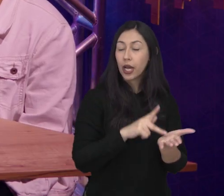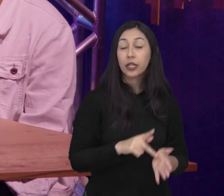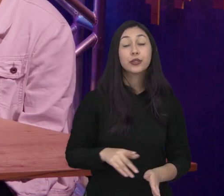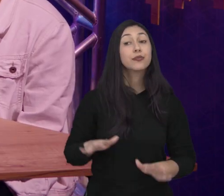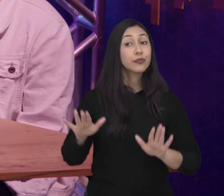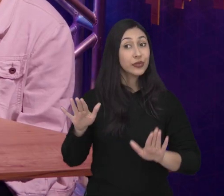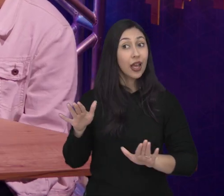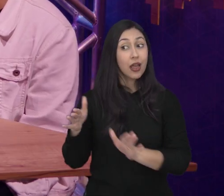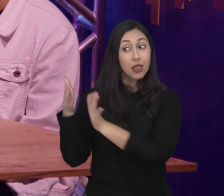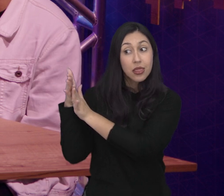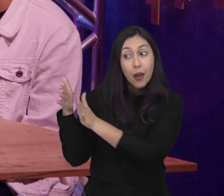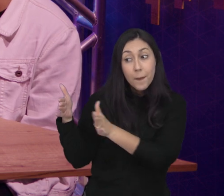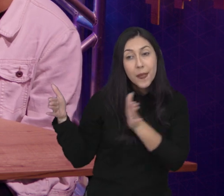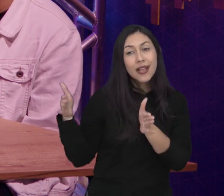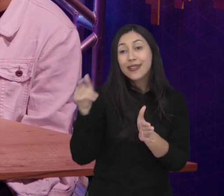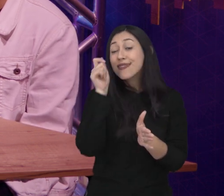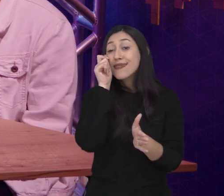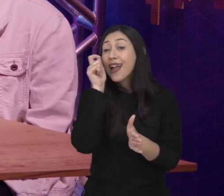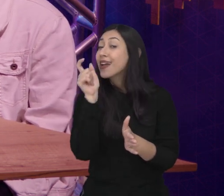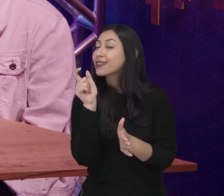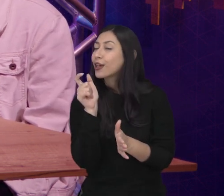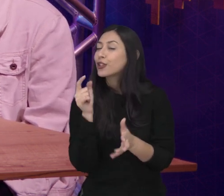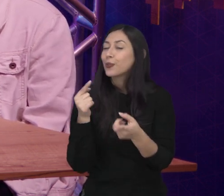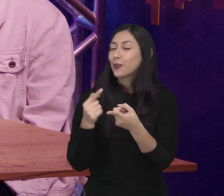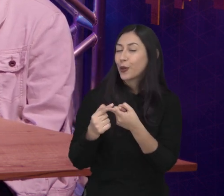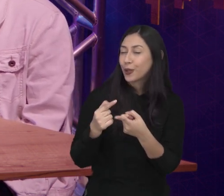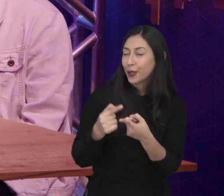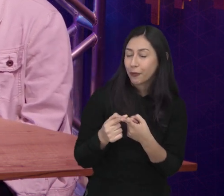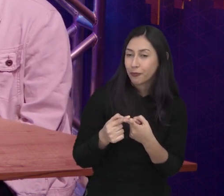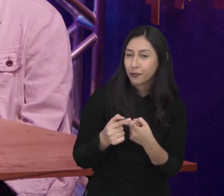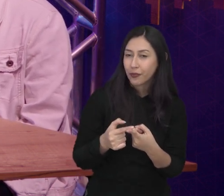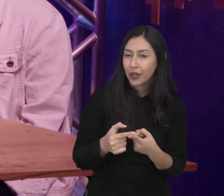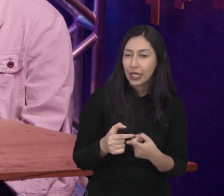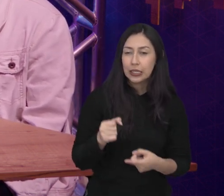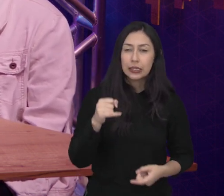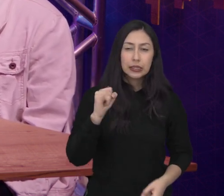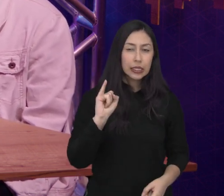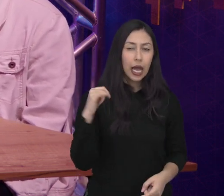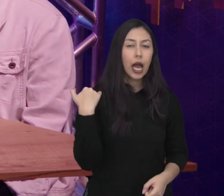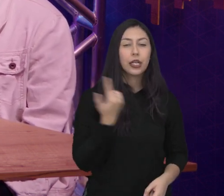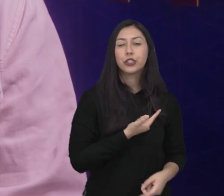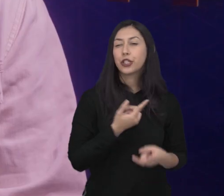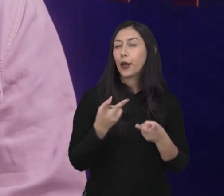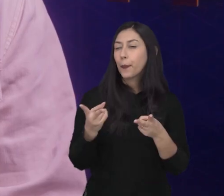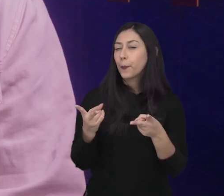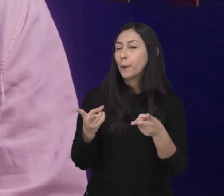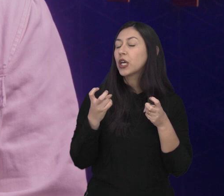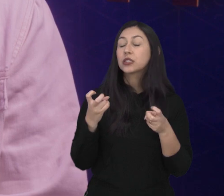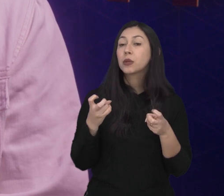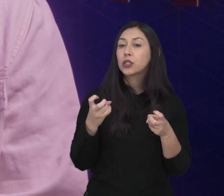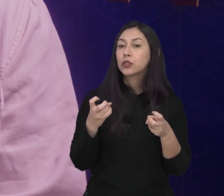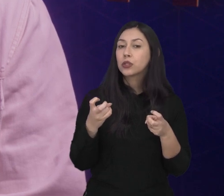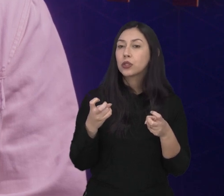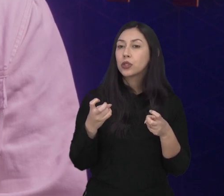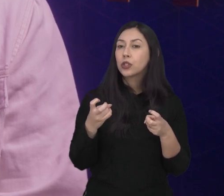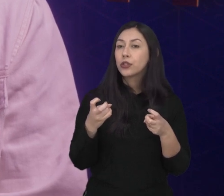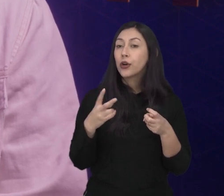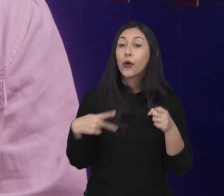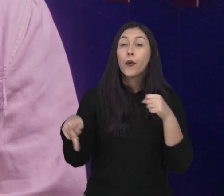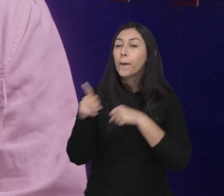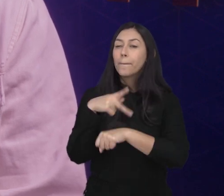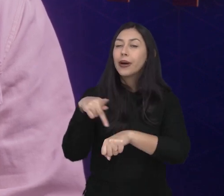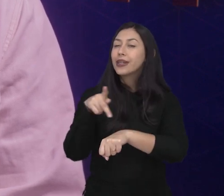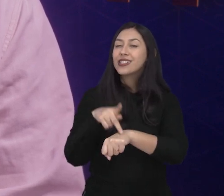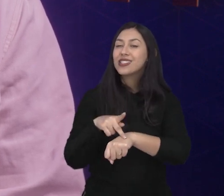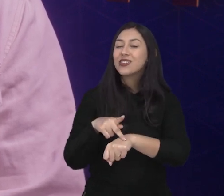aí nessa fase que foi bastante interessante, porque se a gente tá vendo aí, qual que é o país hypado